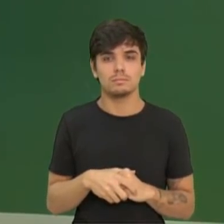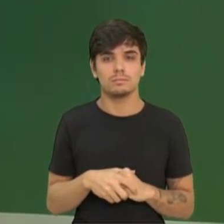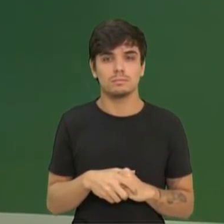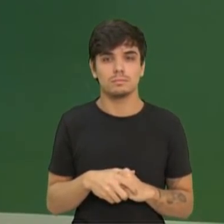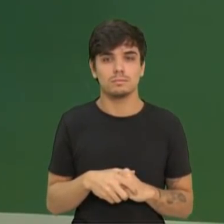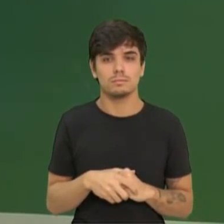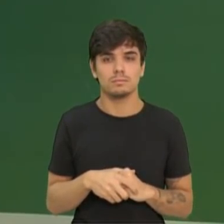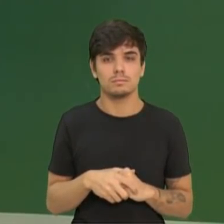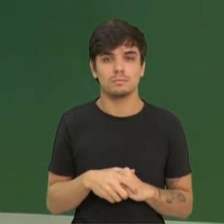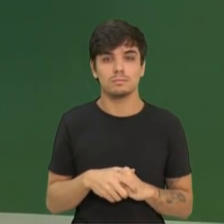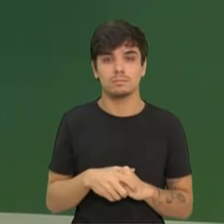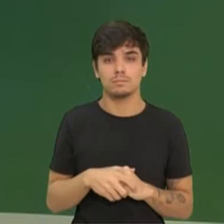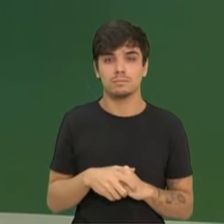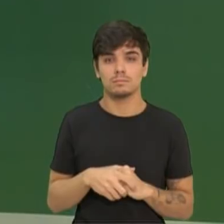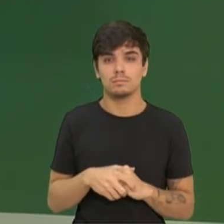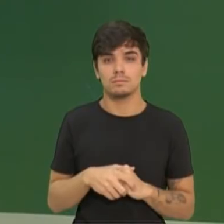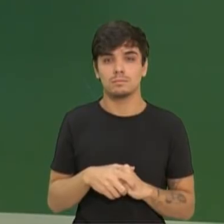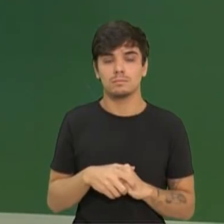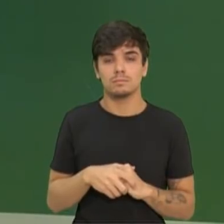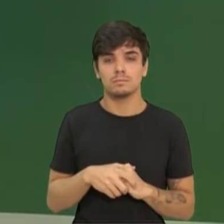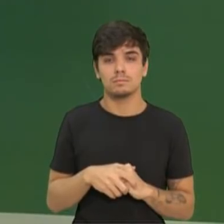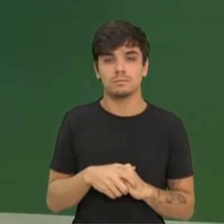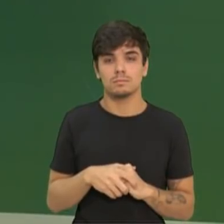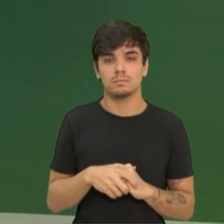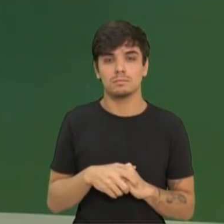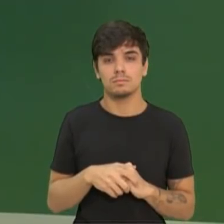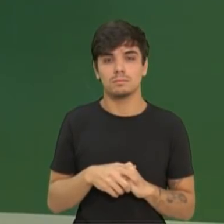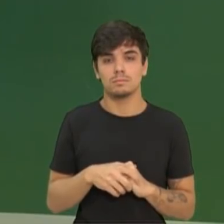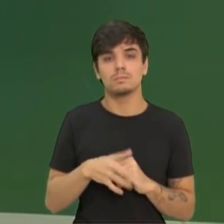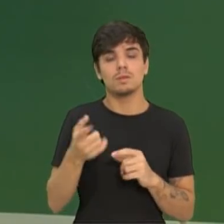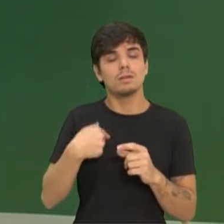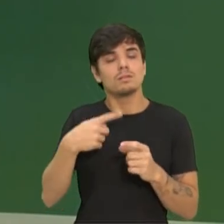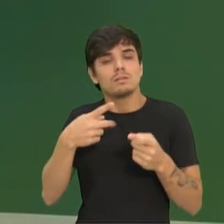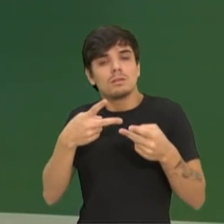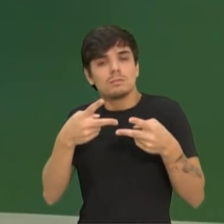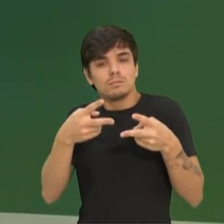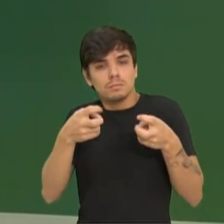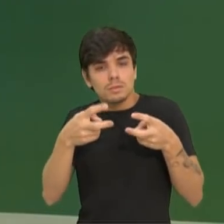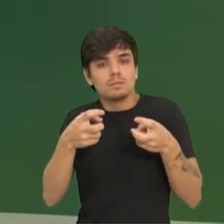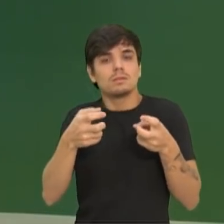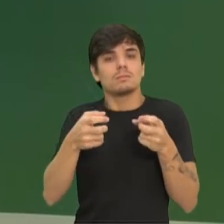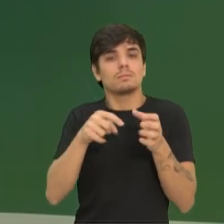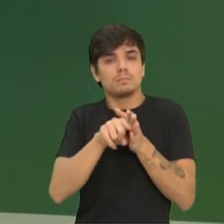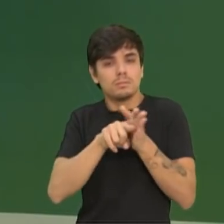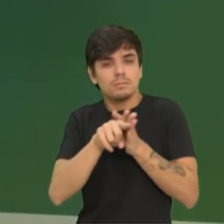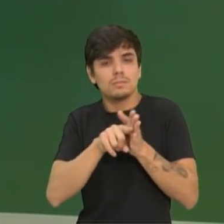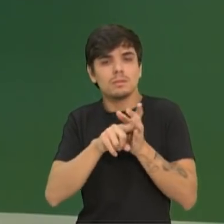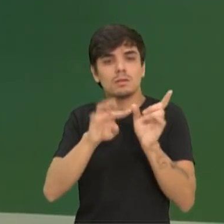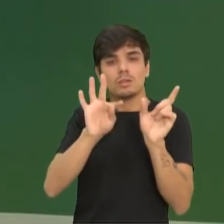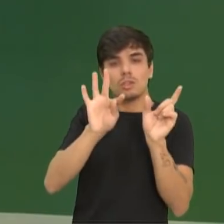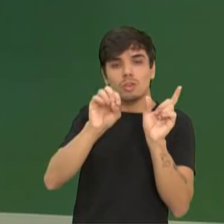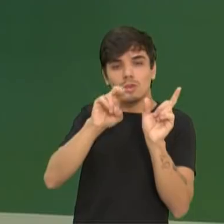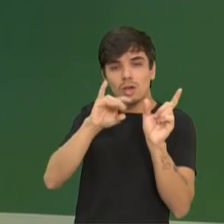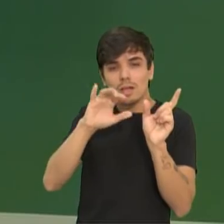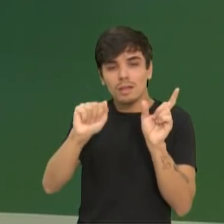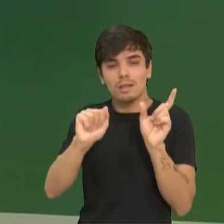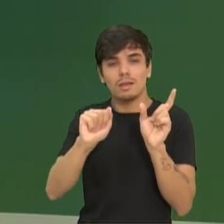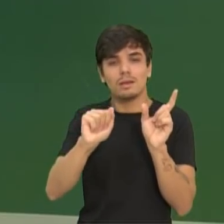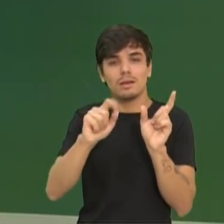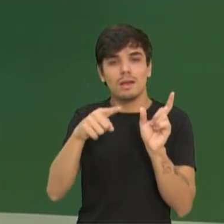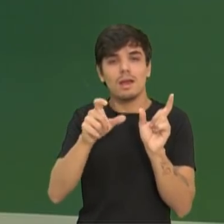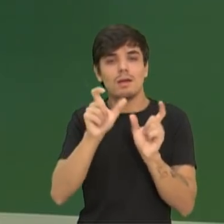Com base nisso, nós revemos a questão. A penúltima sílaba é a tônica. Essas palavras